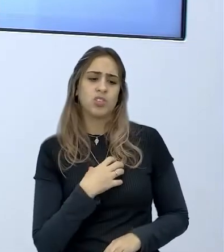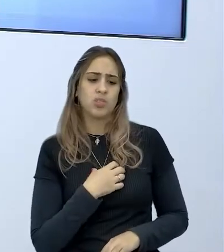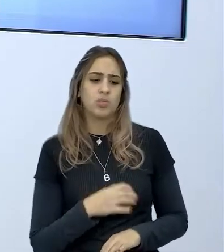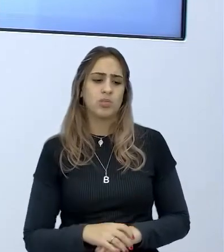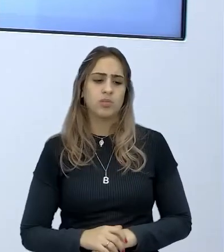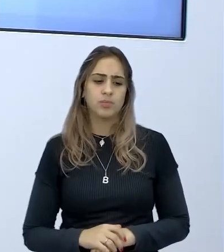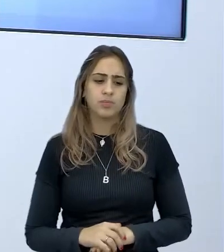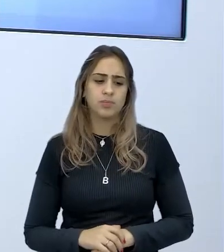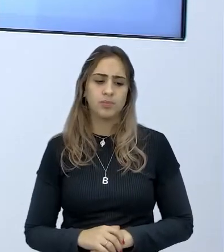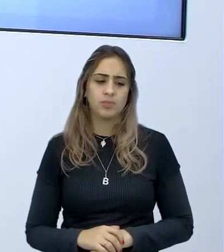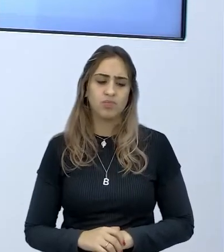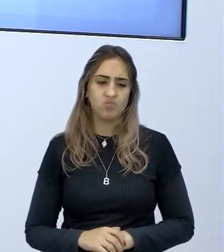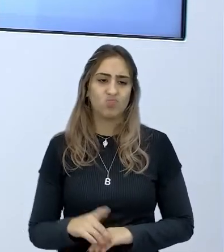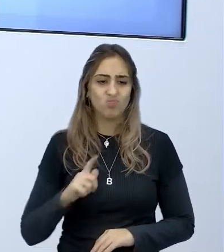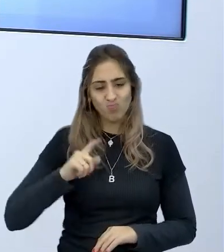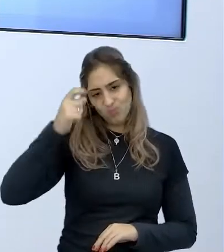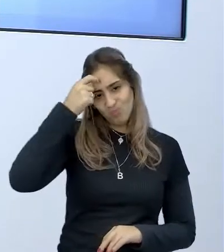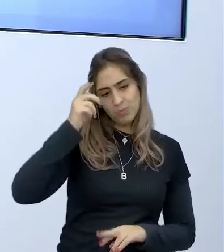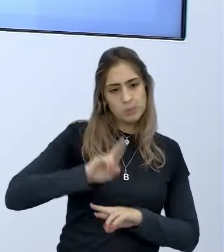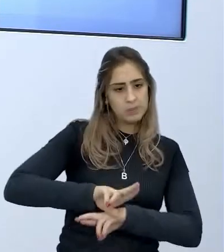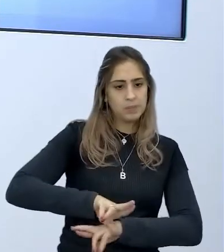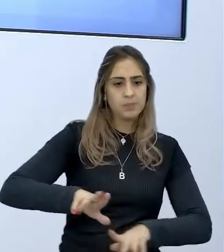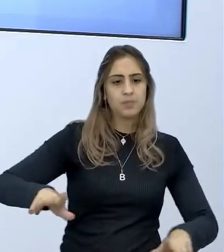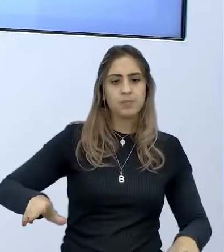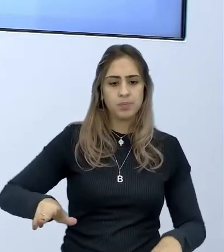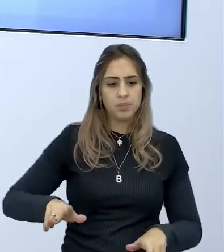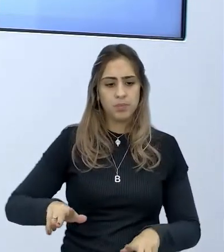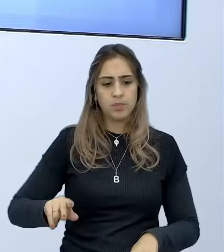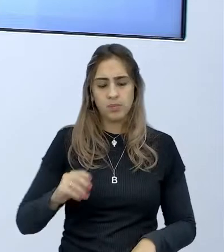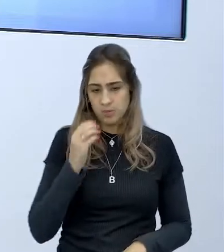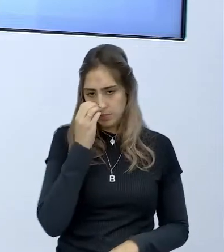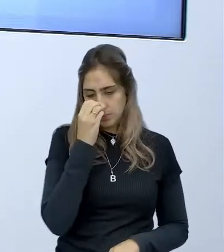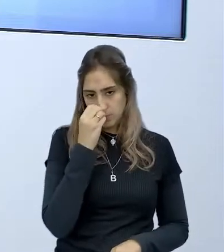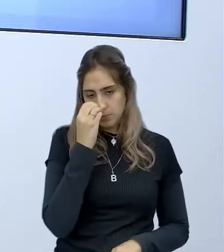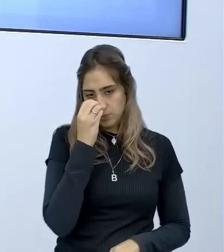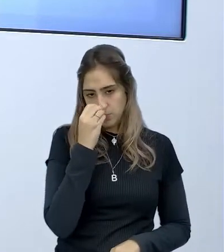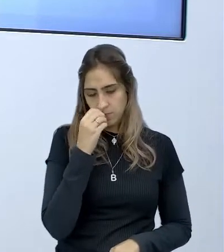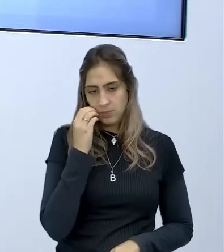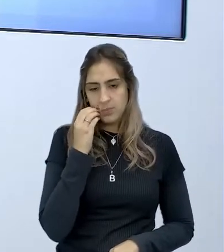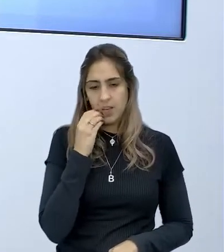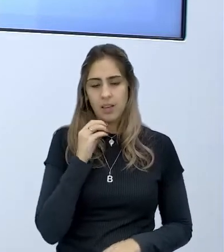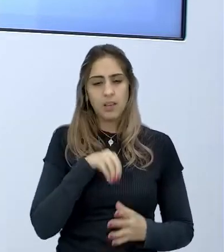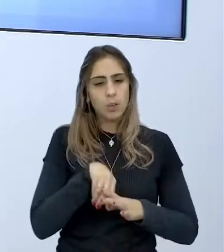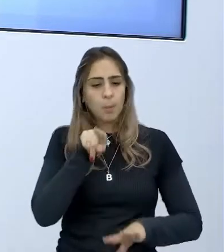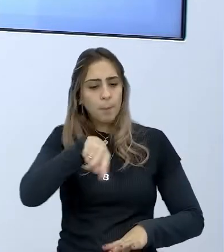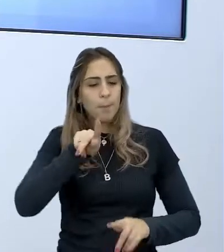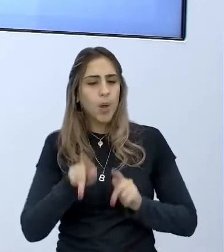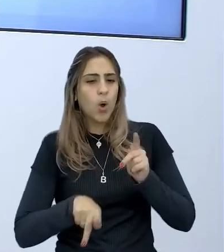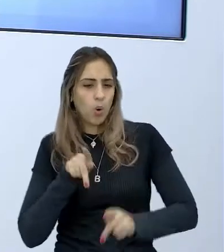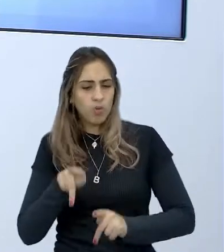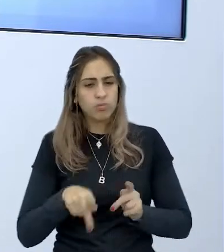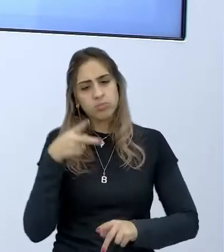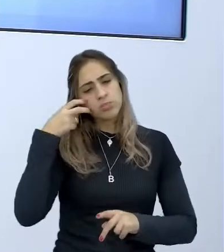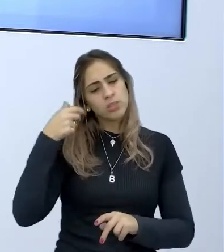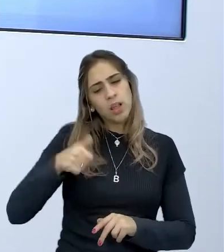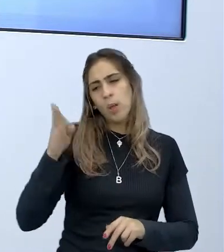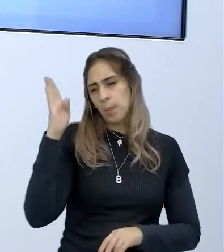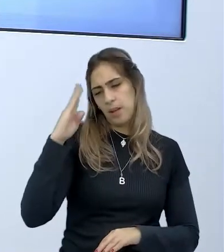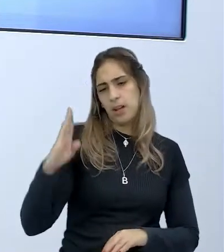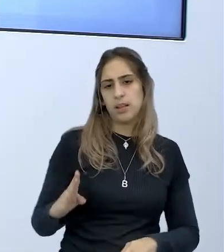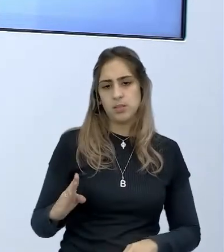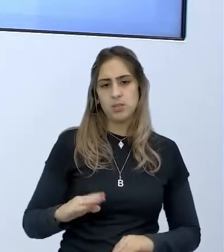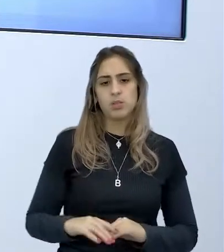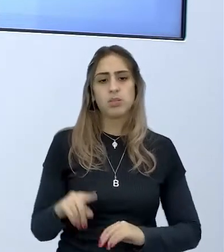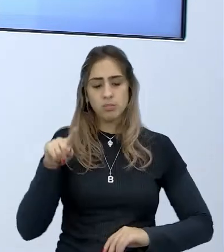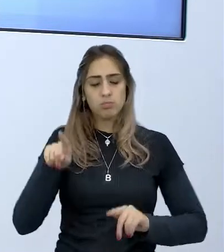olha para essa tabela, a gente tem noção da dimensão e da pluralidade que a gente vê dentro desses povos indígenas que estão aqui no Brasil, né?